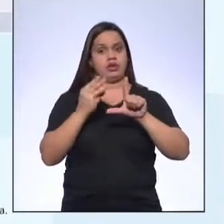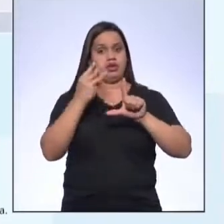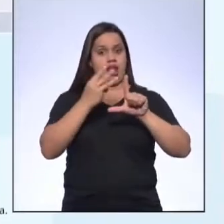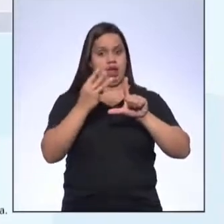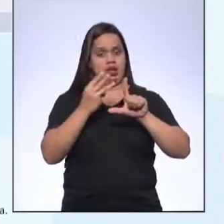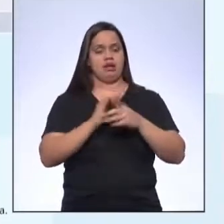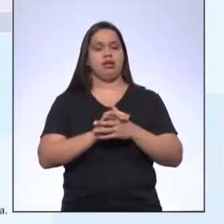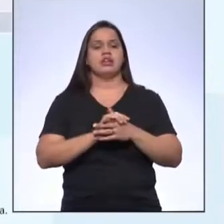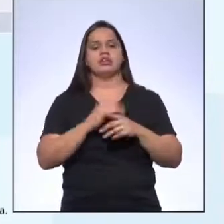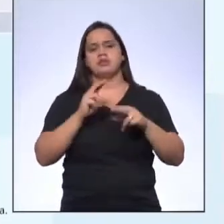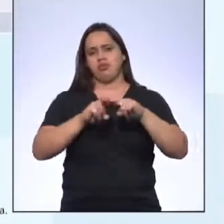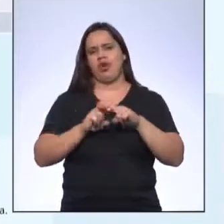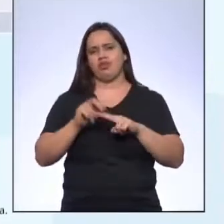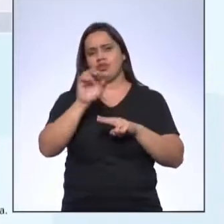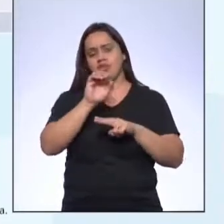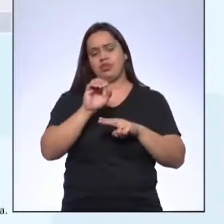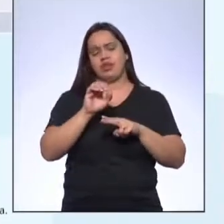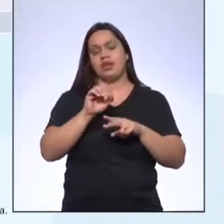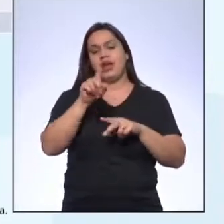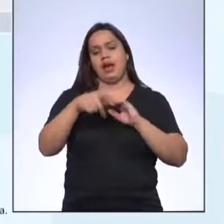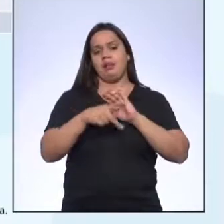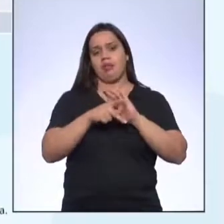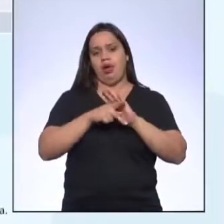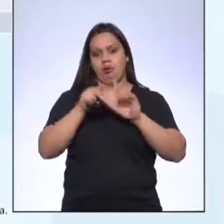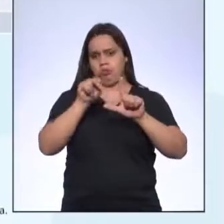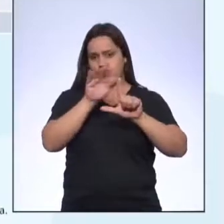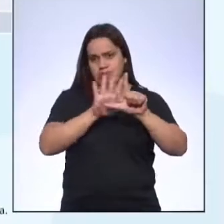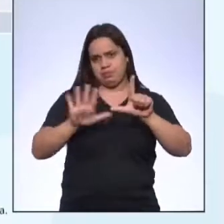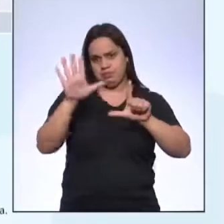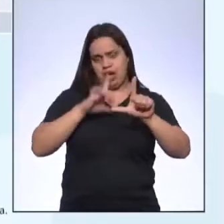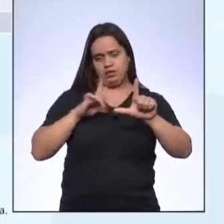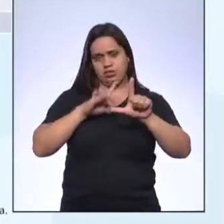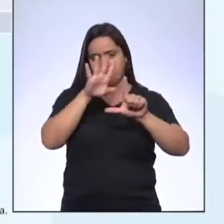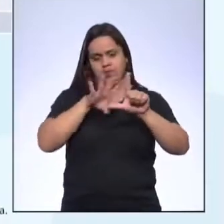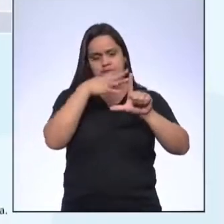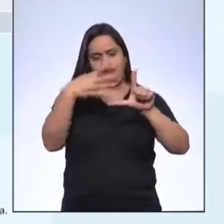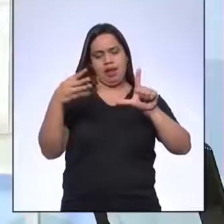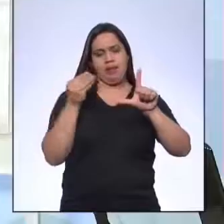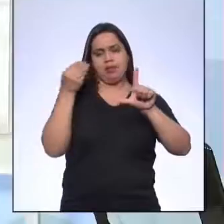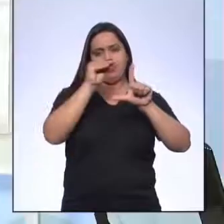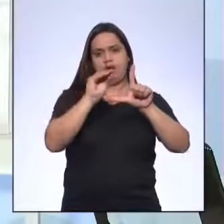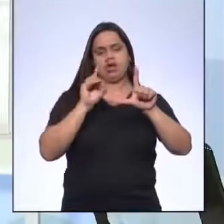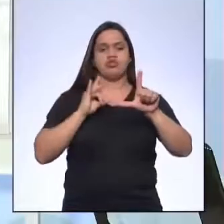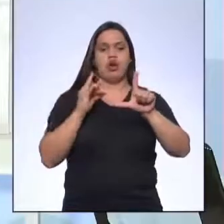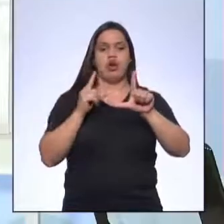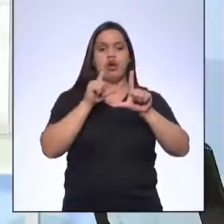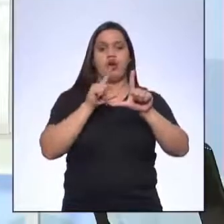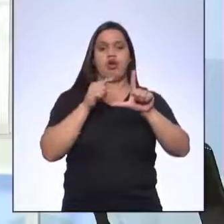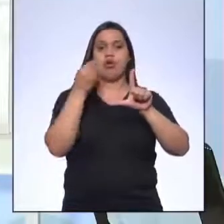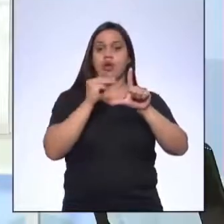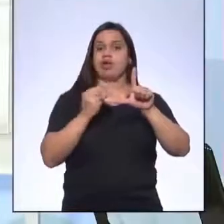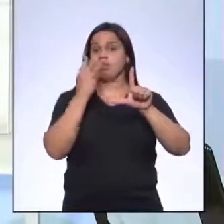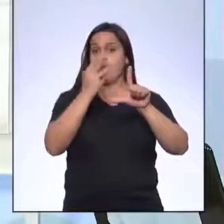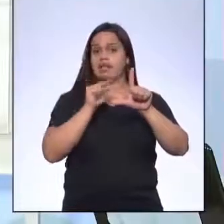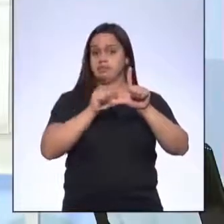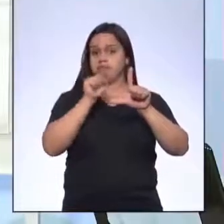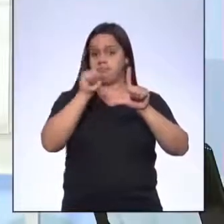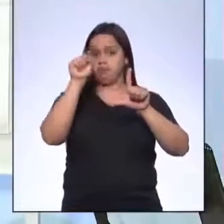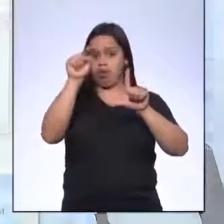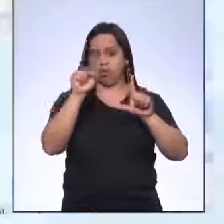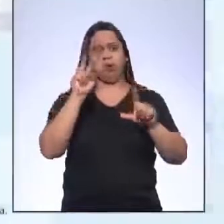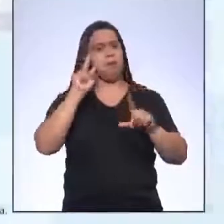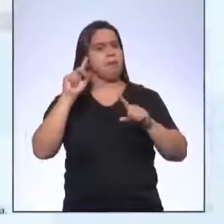mas é espacial não do espaço que eu tinha naquele para representar esse gráfico mas Observe ali que eu tenho